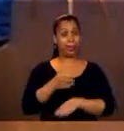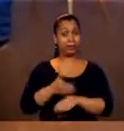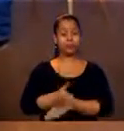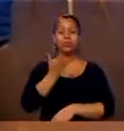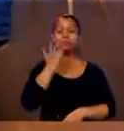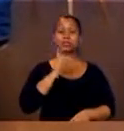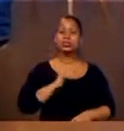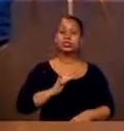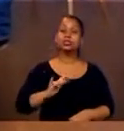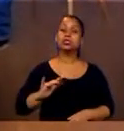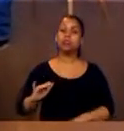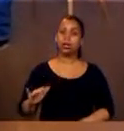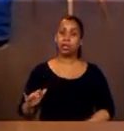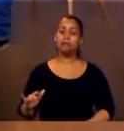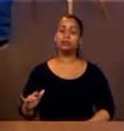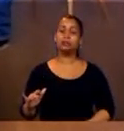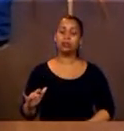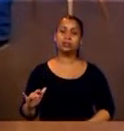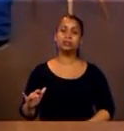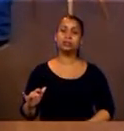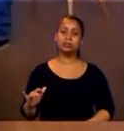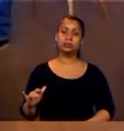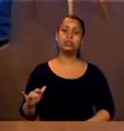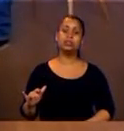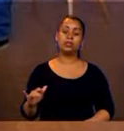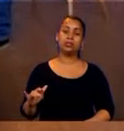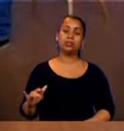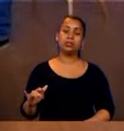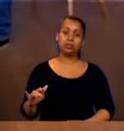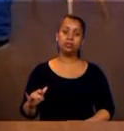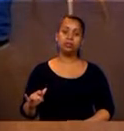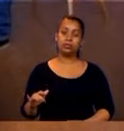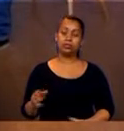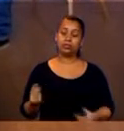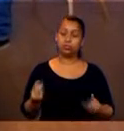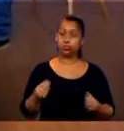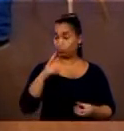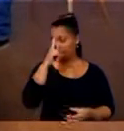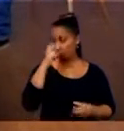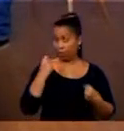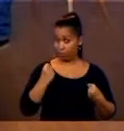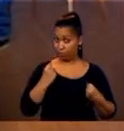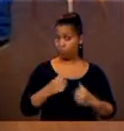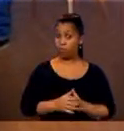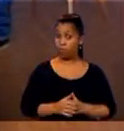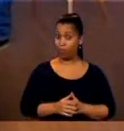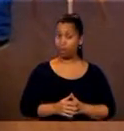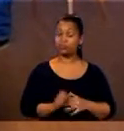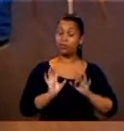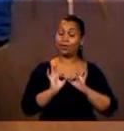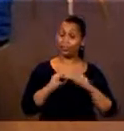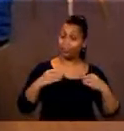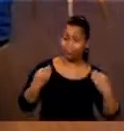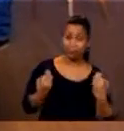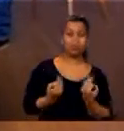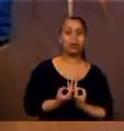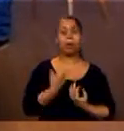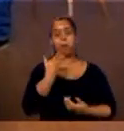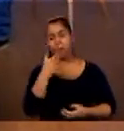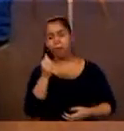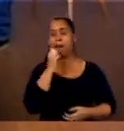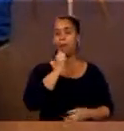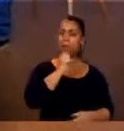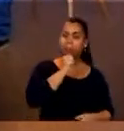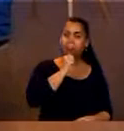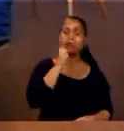Sim. tem sido muito intensa. Sim, você já vai formando o futuro. Famílias, o pai, a